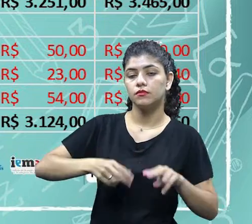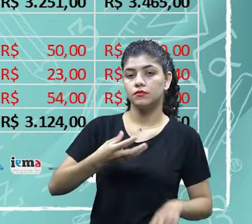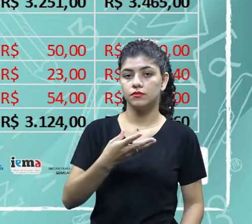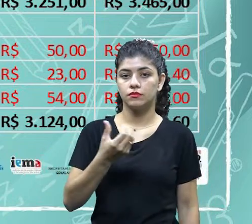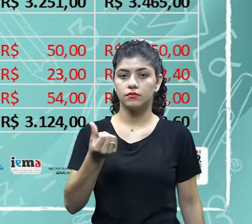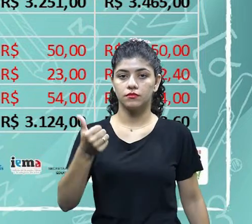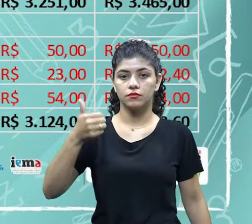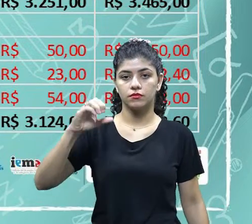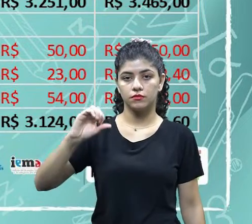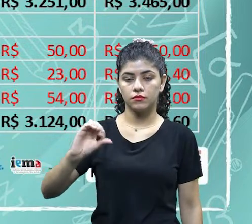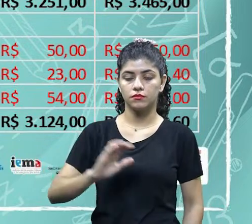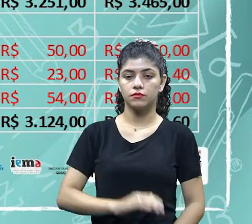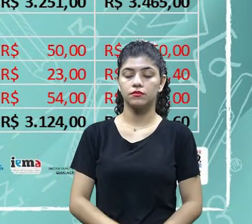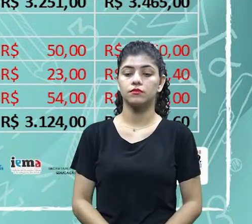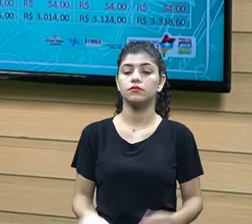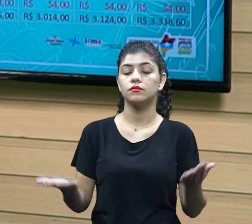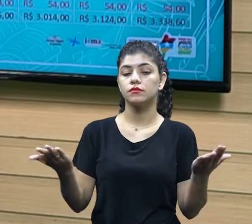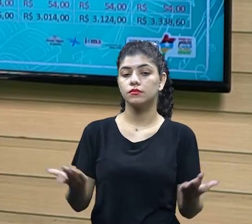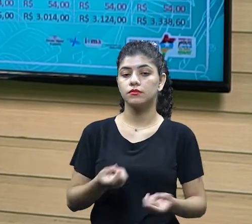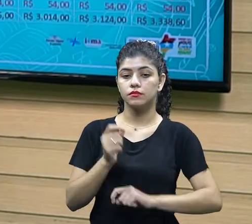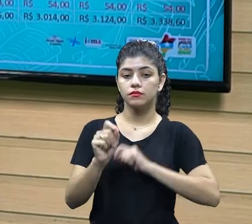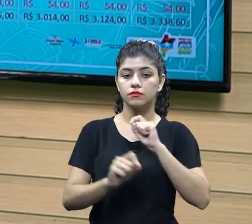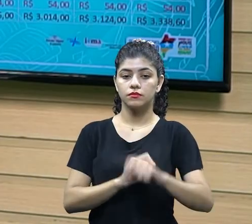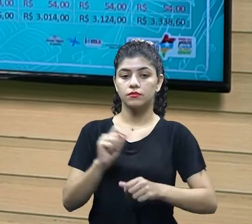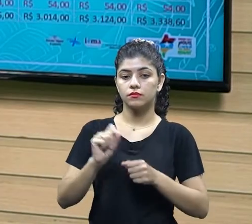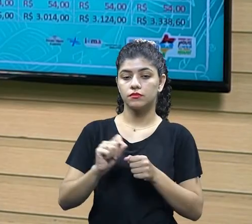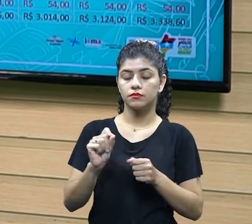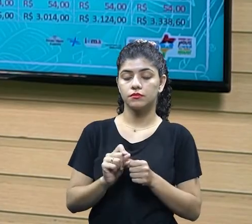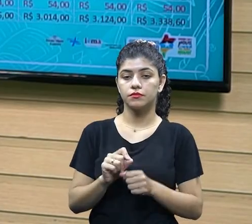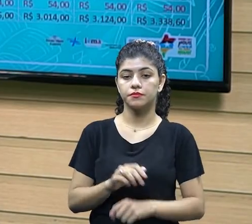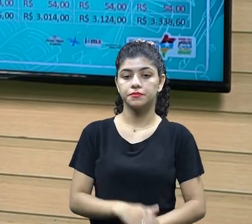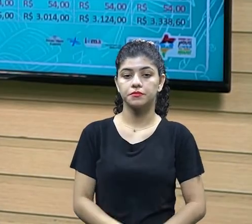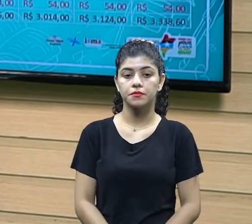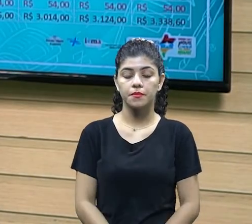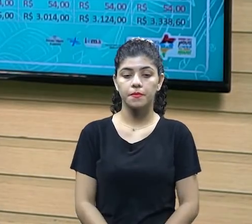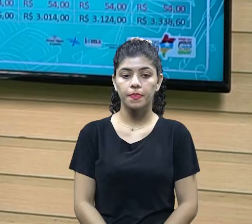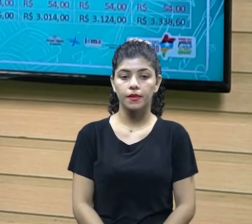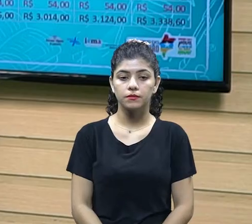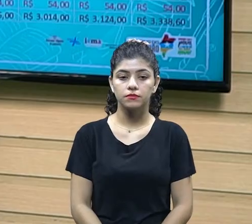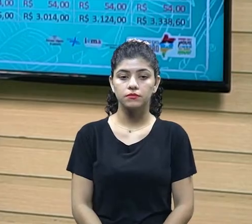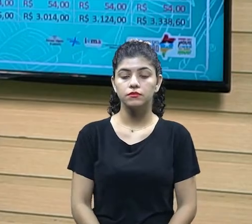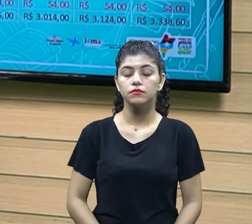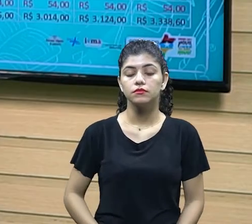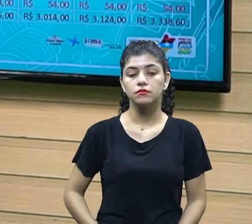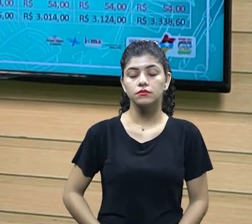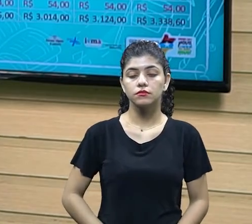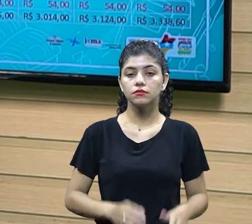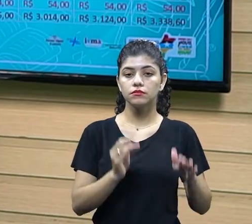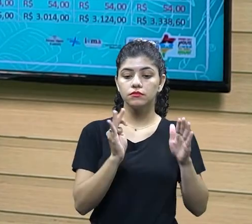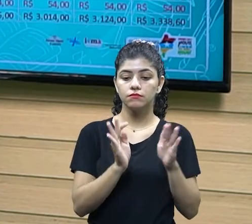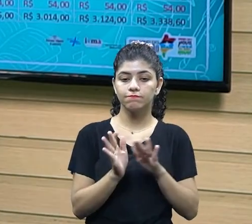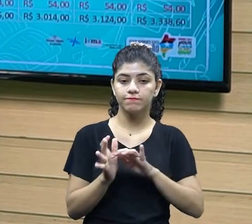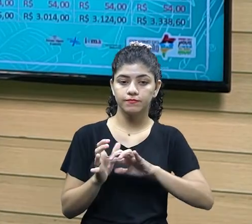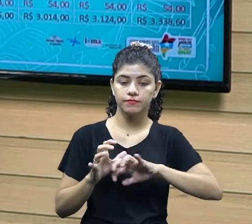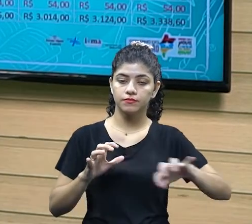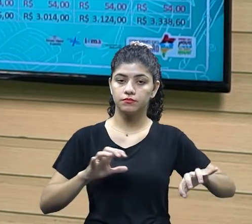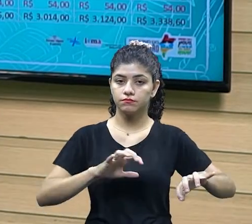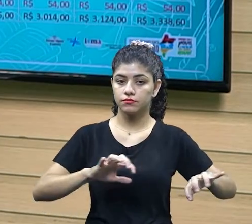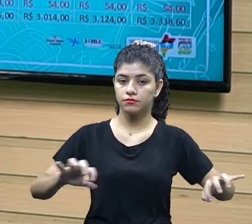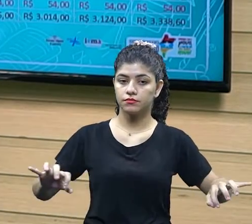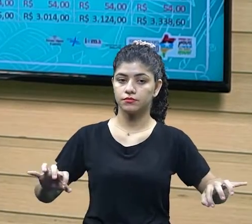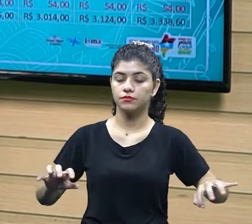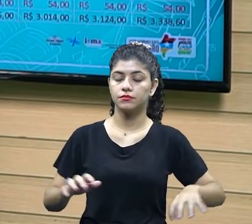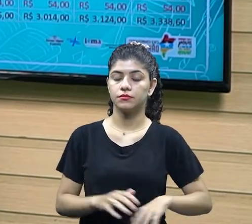4.610. Aí agora eu vou fazer o quê? Eu vou separar o que é